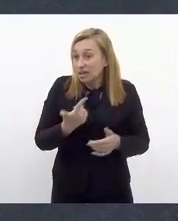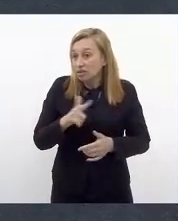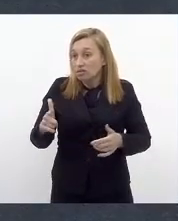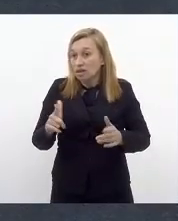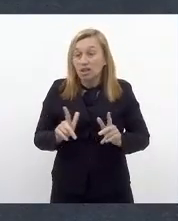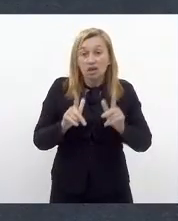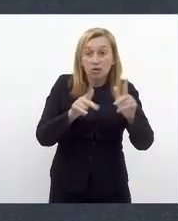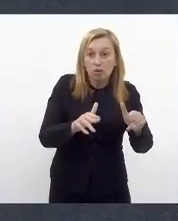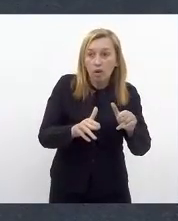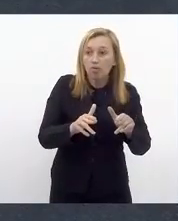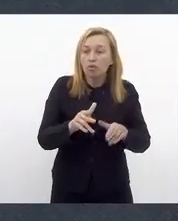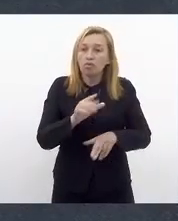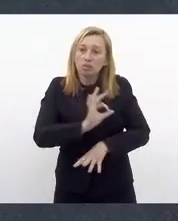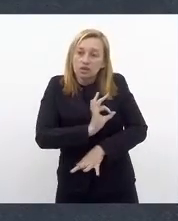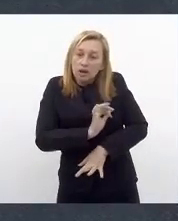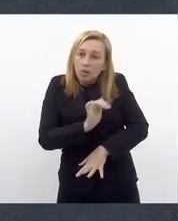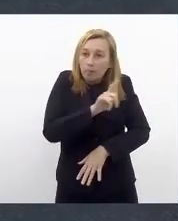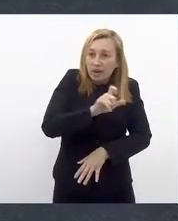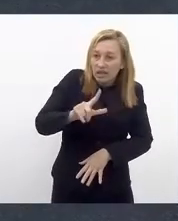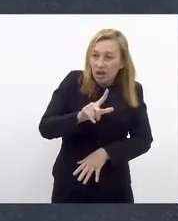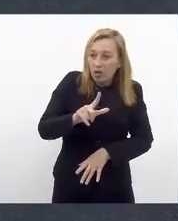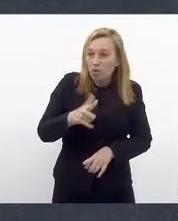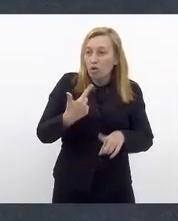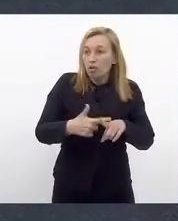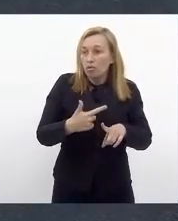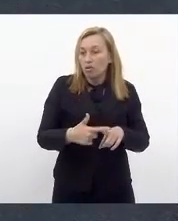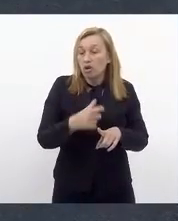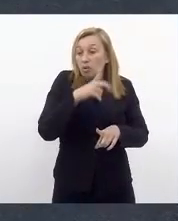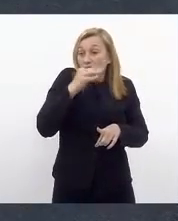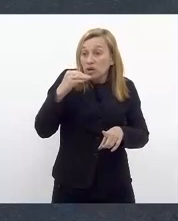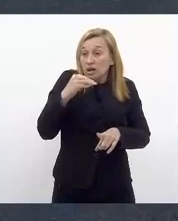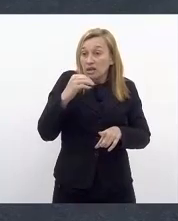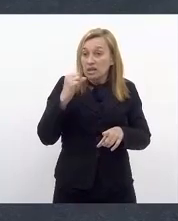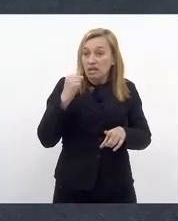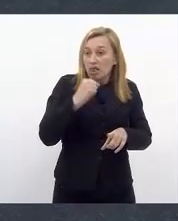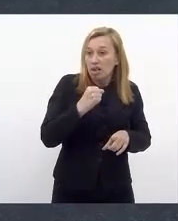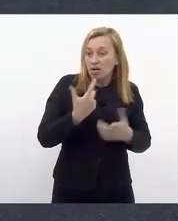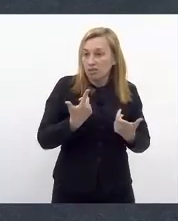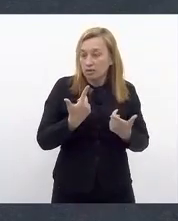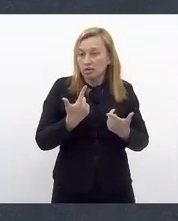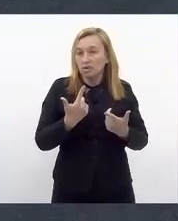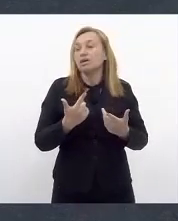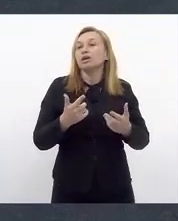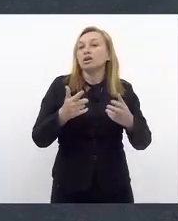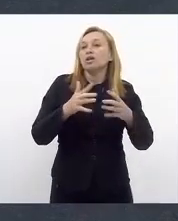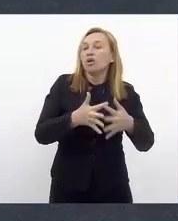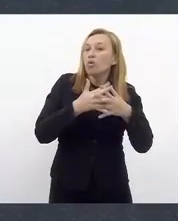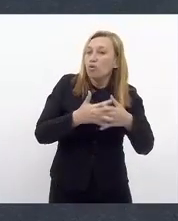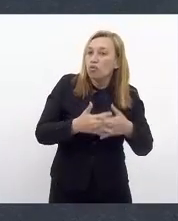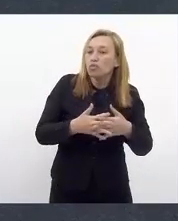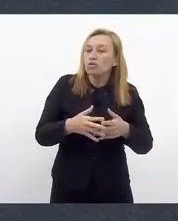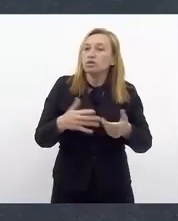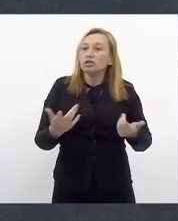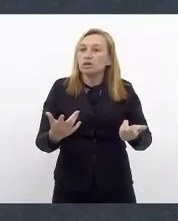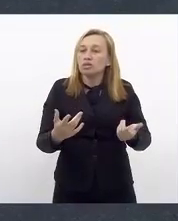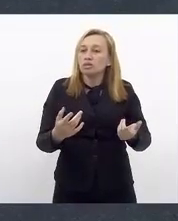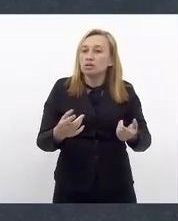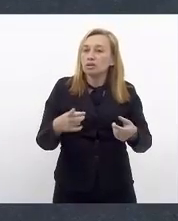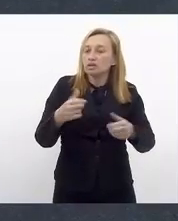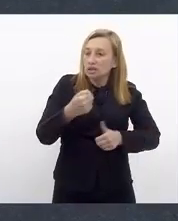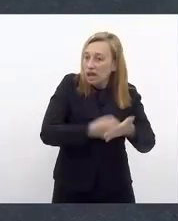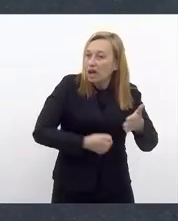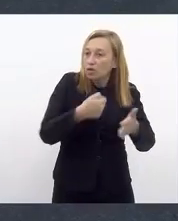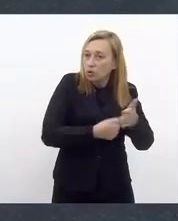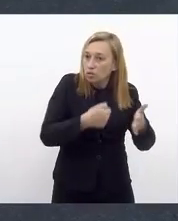policial penal então assim a gente quer fazer essa defesa e deixar registrado a complexidade dessa luta de anos que não